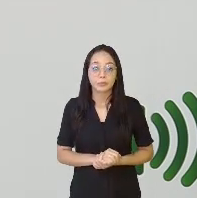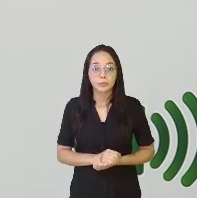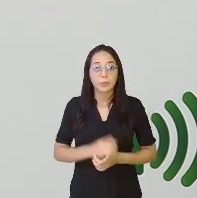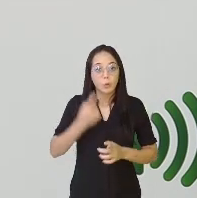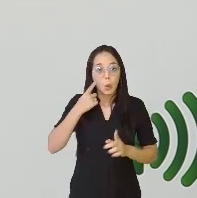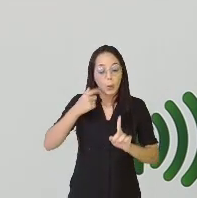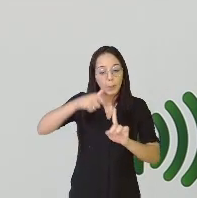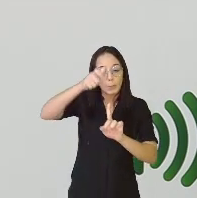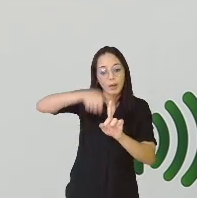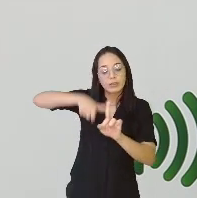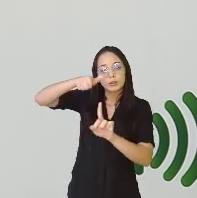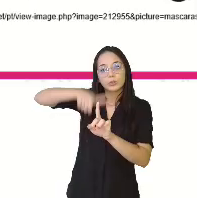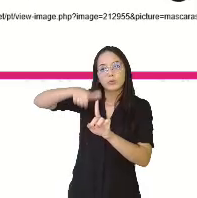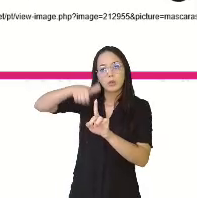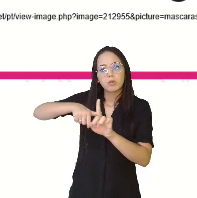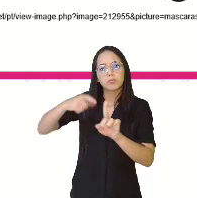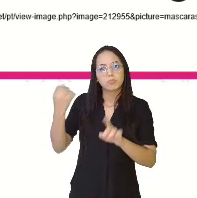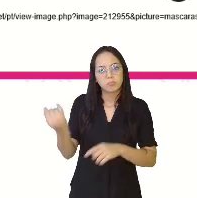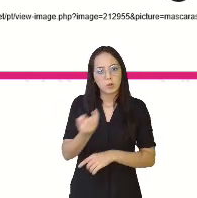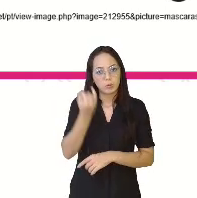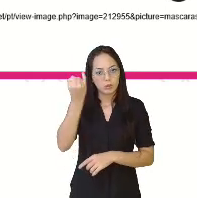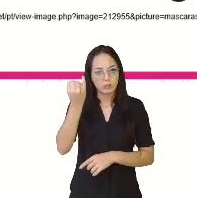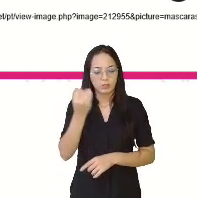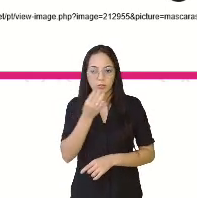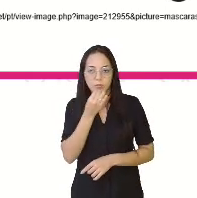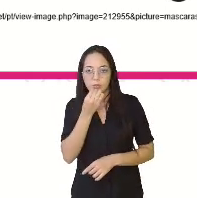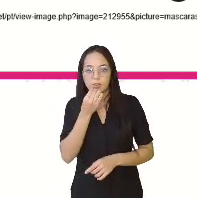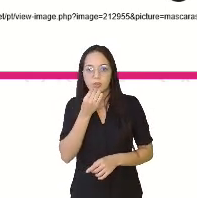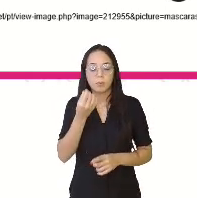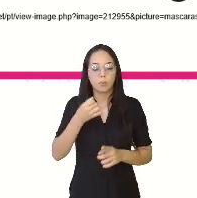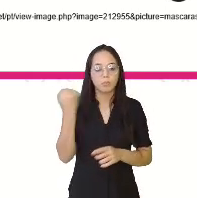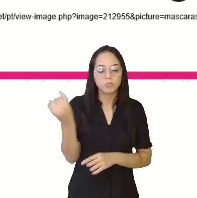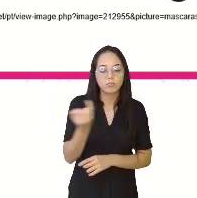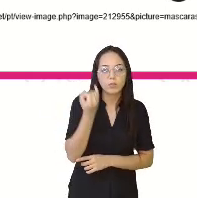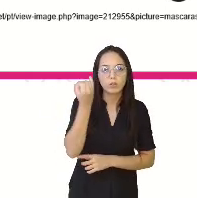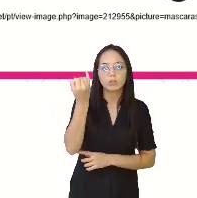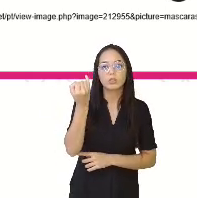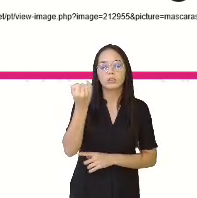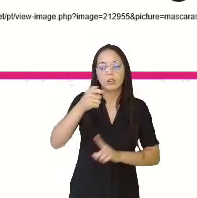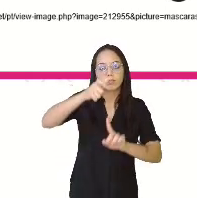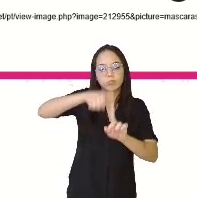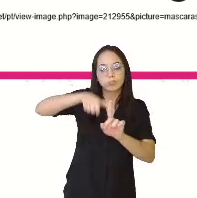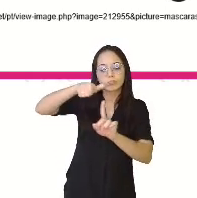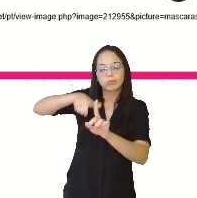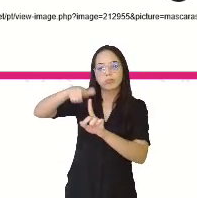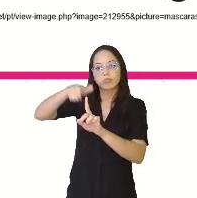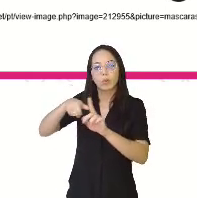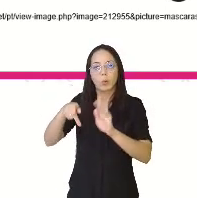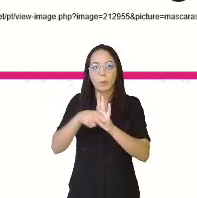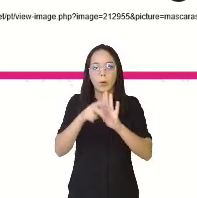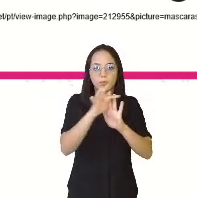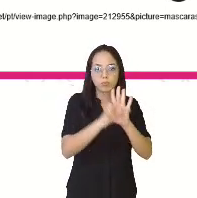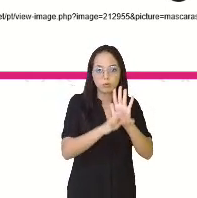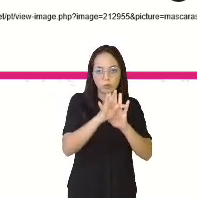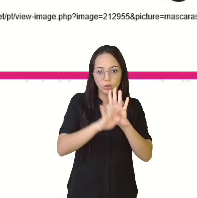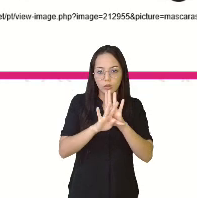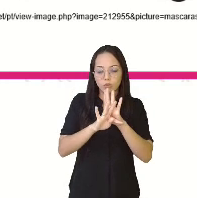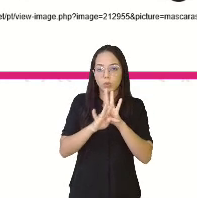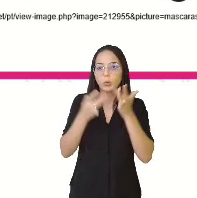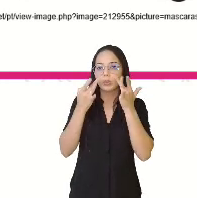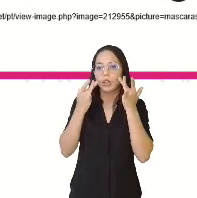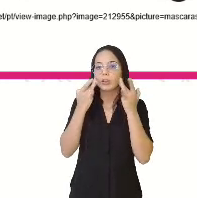são divididas segundo a sua importância. Vamos lá. Segundo a importância, as personagens dos textos teatrais